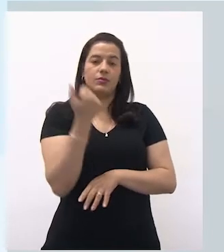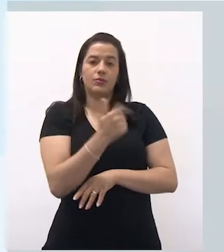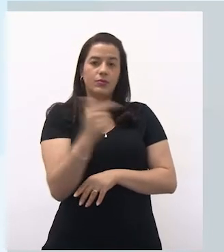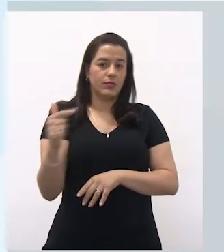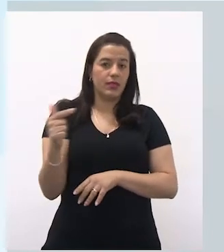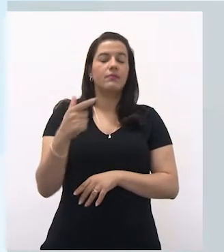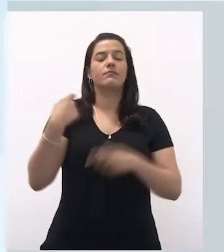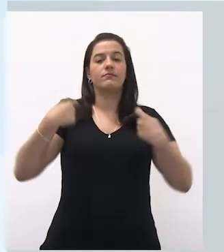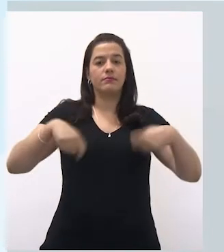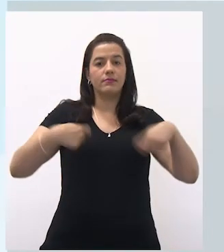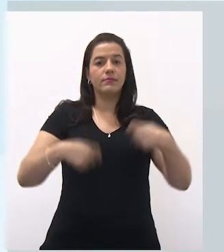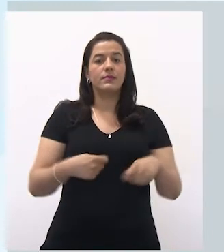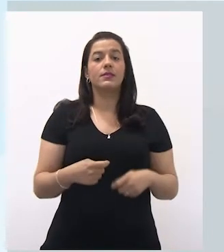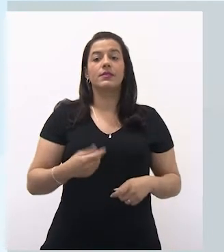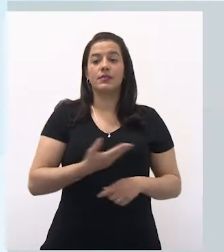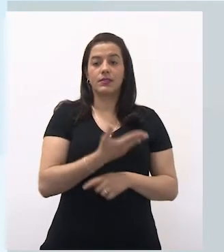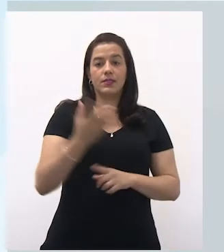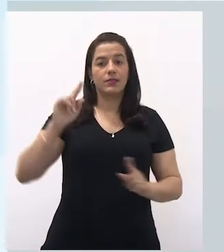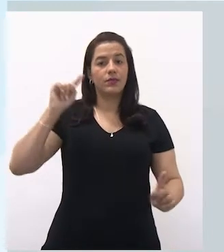um propósito muito